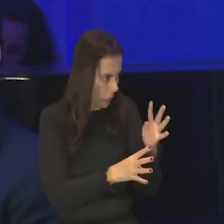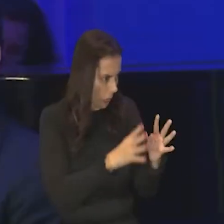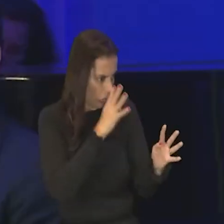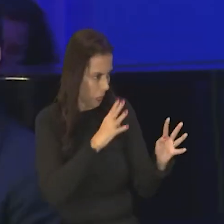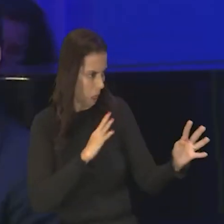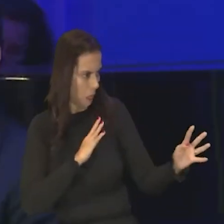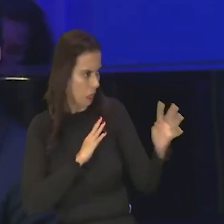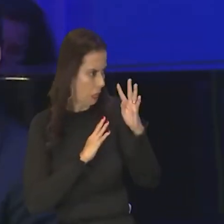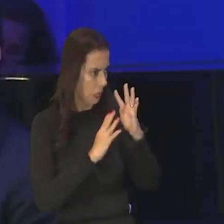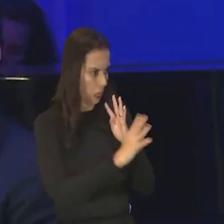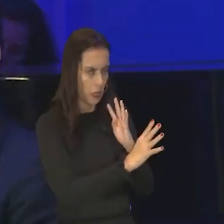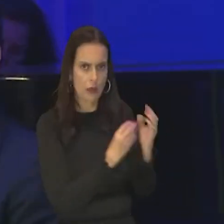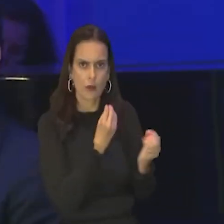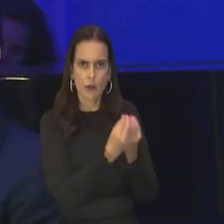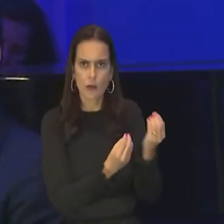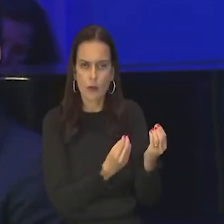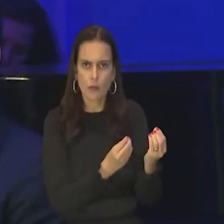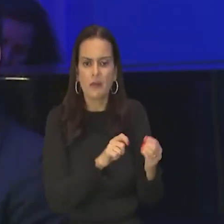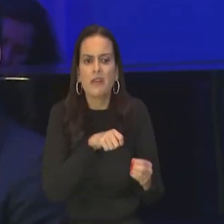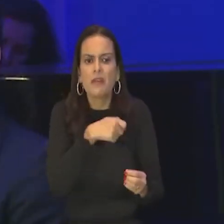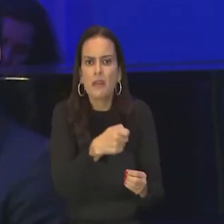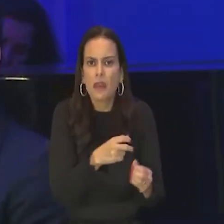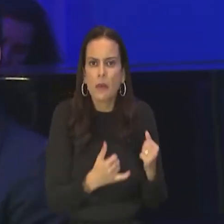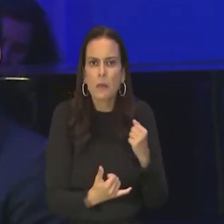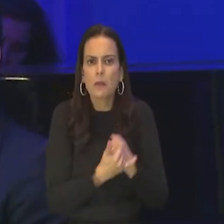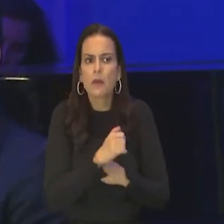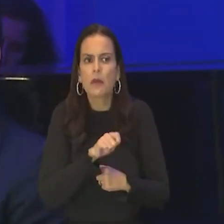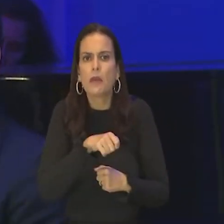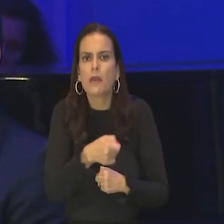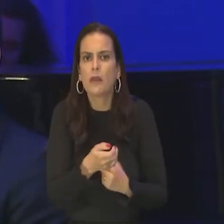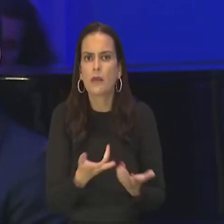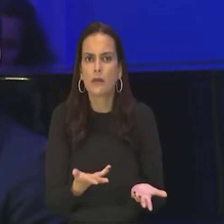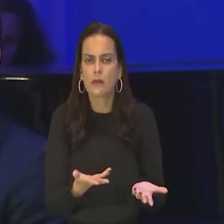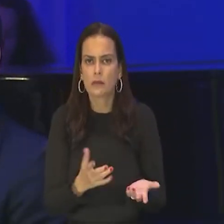você? Quem é aquele que vai trair?